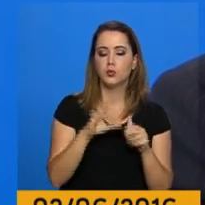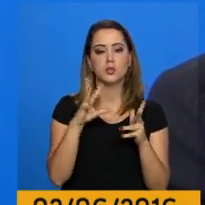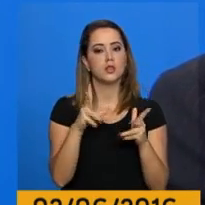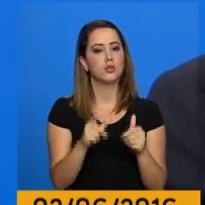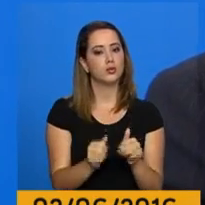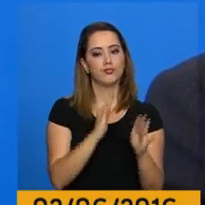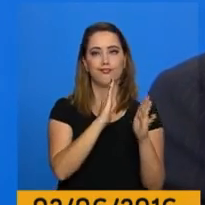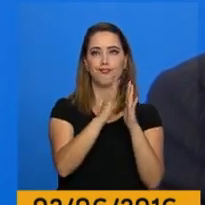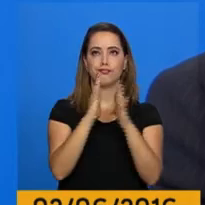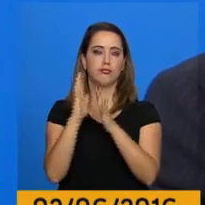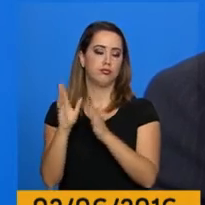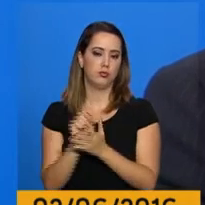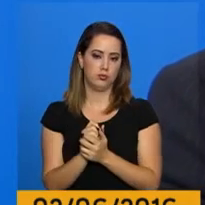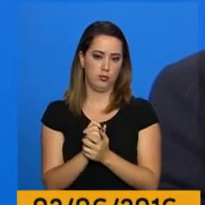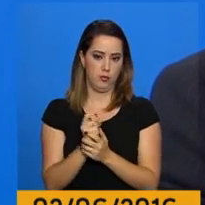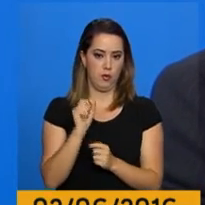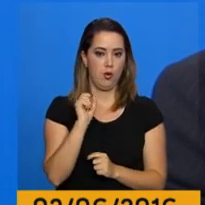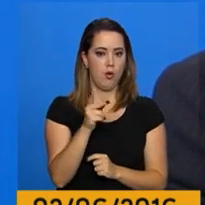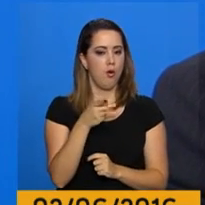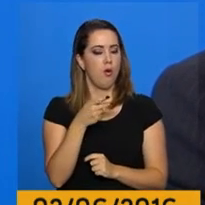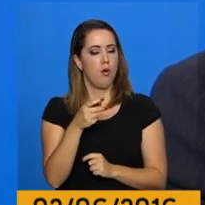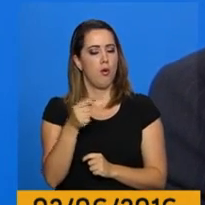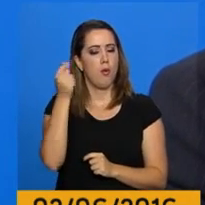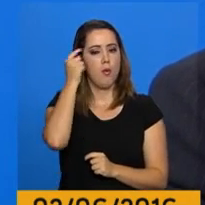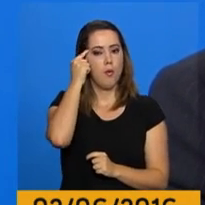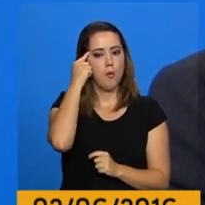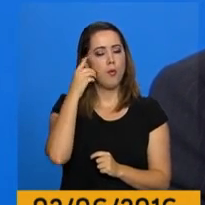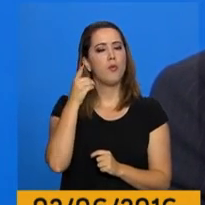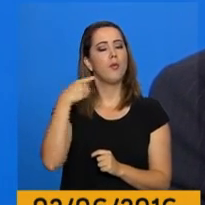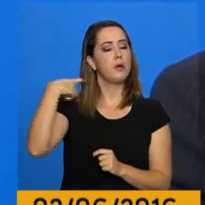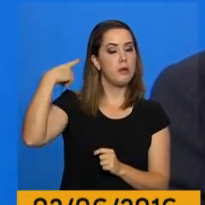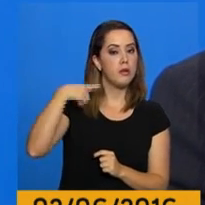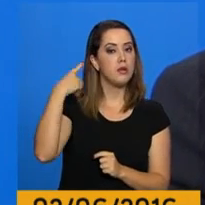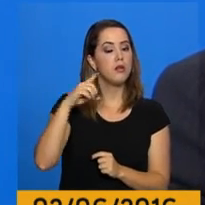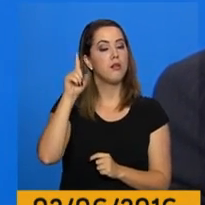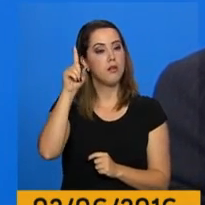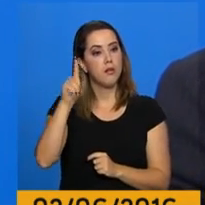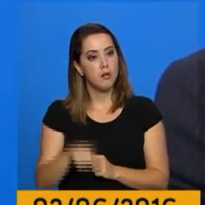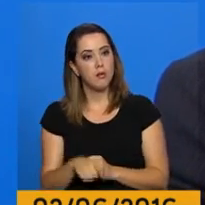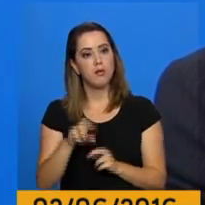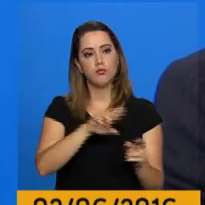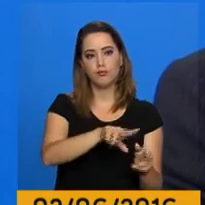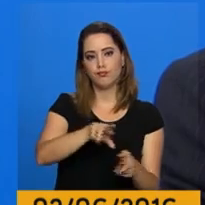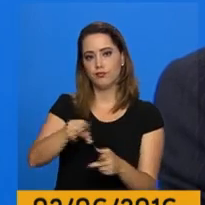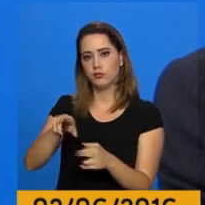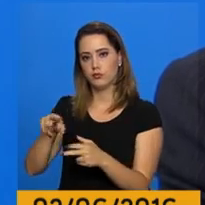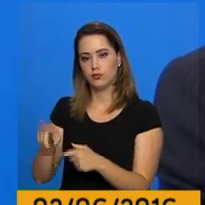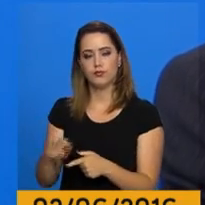Então, o sabor da advocacia em tribunais superiores é a convivência com diferentes perspectivas de